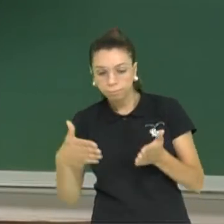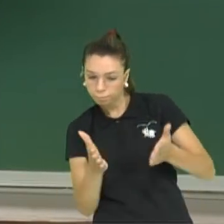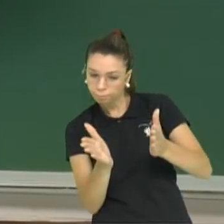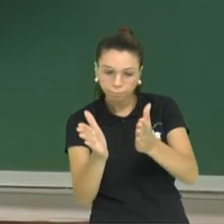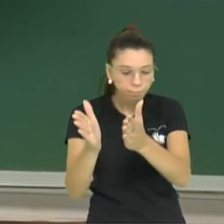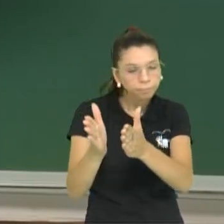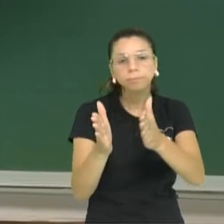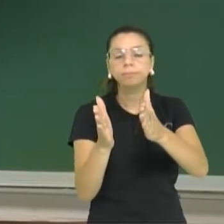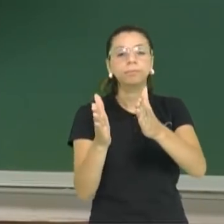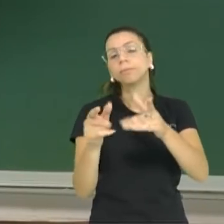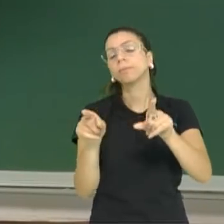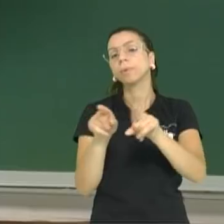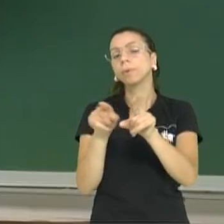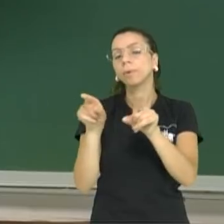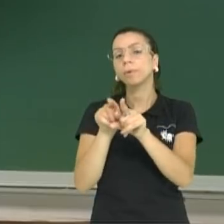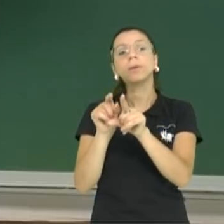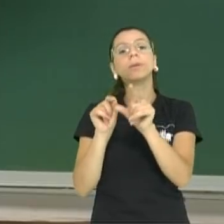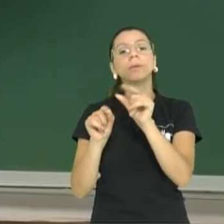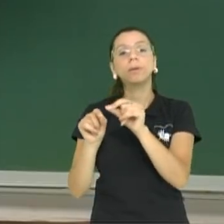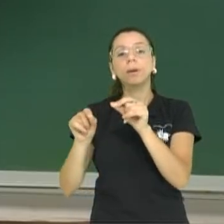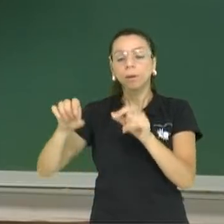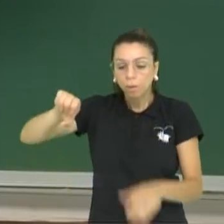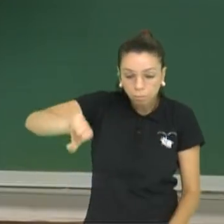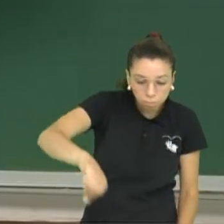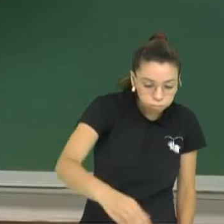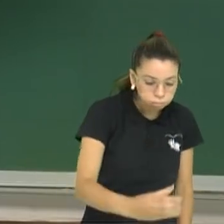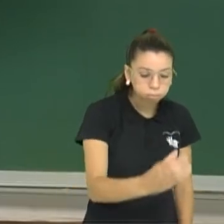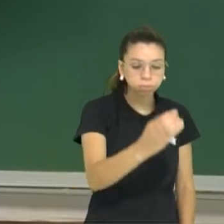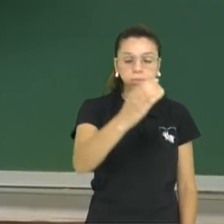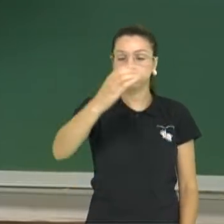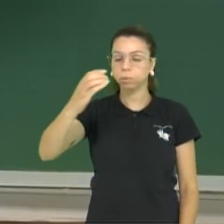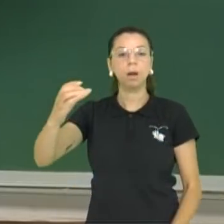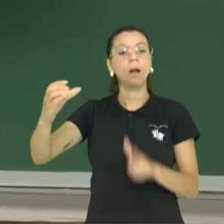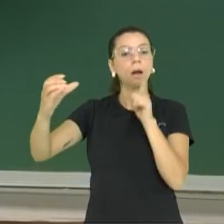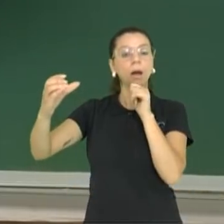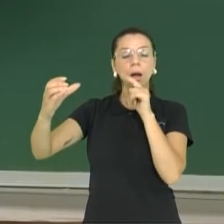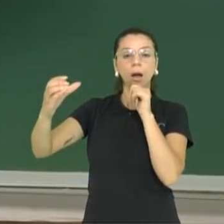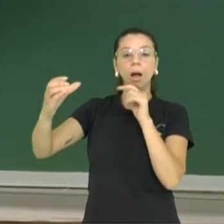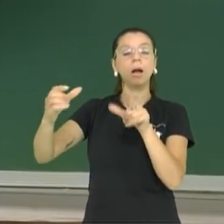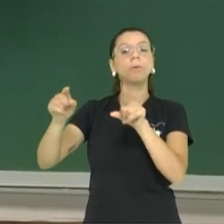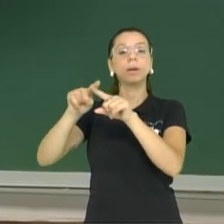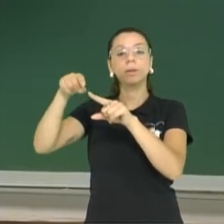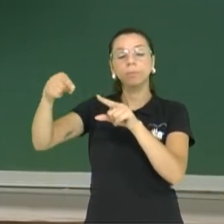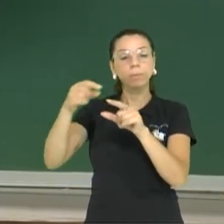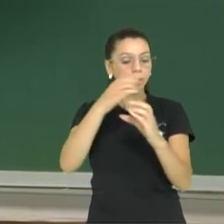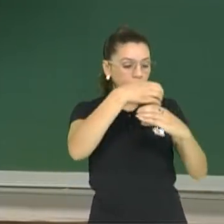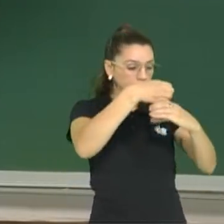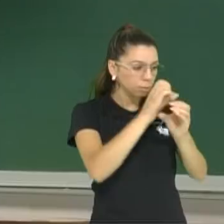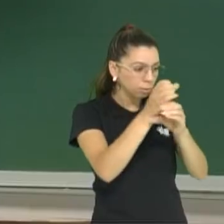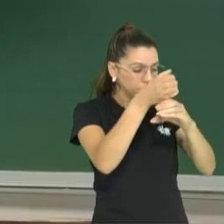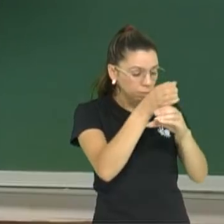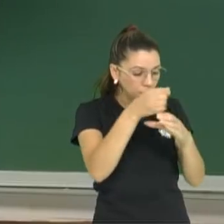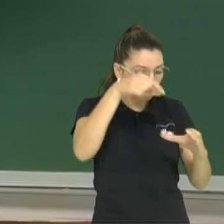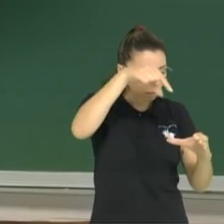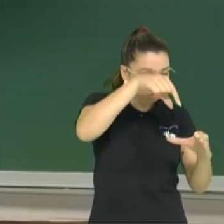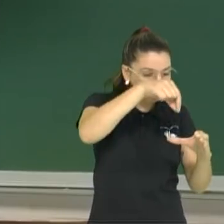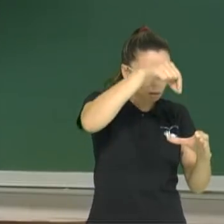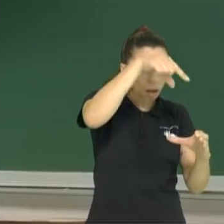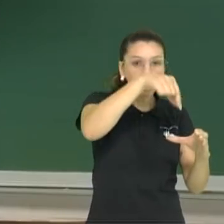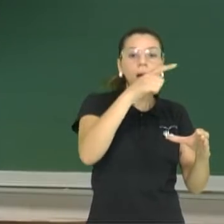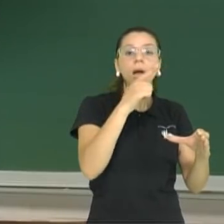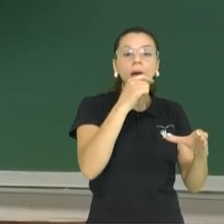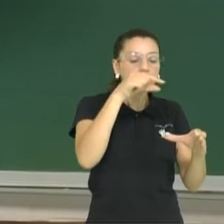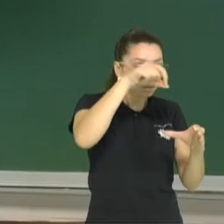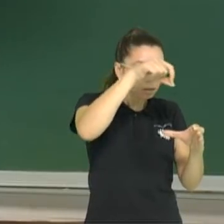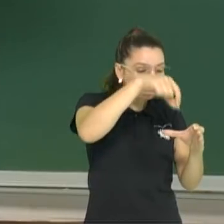e pôr uma gotinha no microscópio. E lá eu posso ver seres o quê? Microscópicos, formados por uma única estrutura, né?